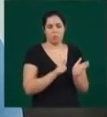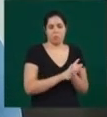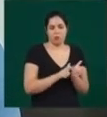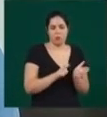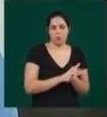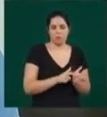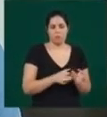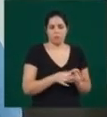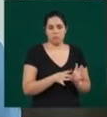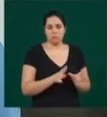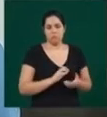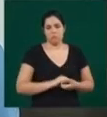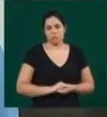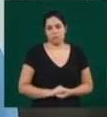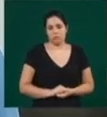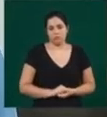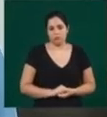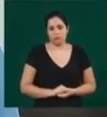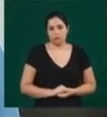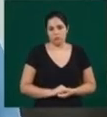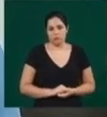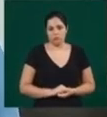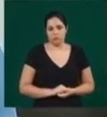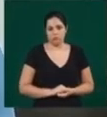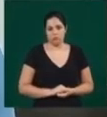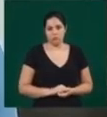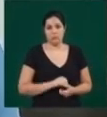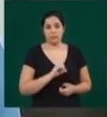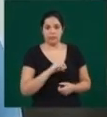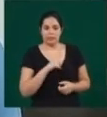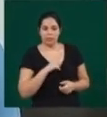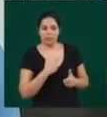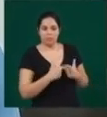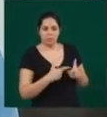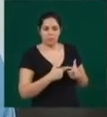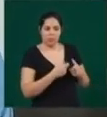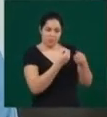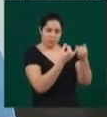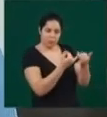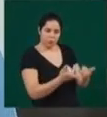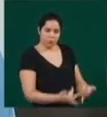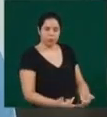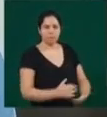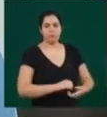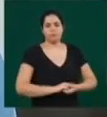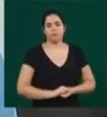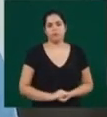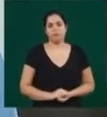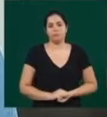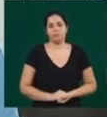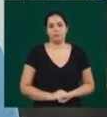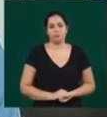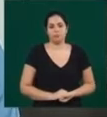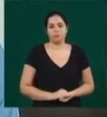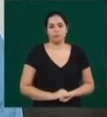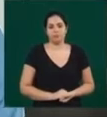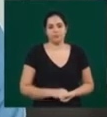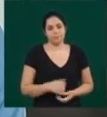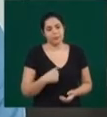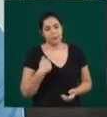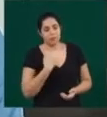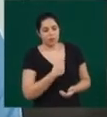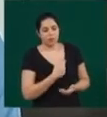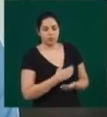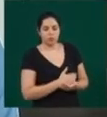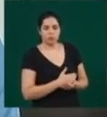que a pessoa não tem nenhuma restrição, ou se tiver, ele vai estar ali fazendo a observação, a gente vai